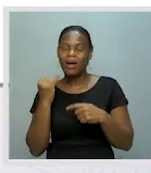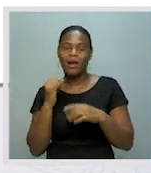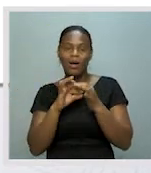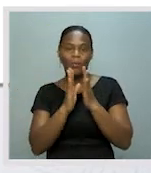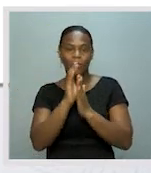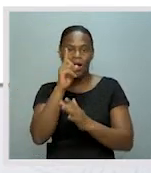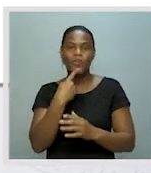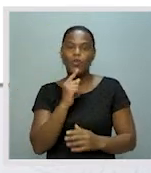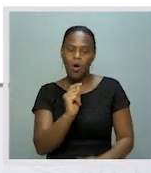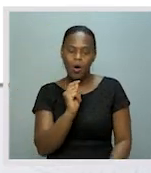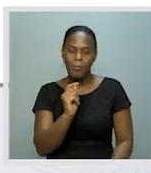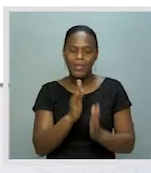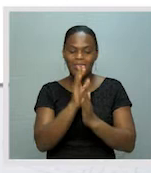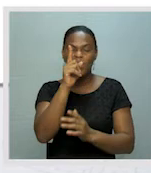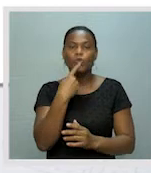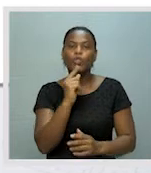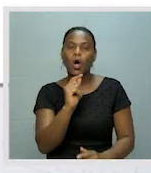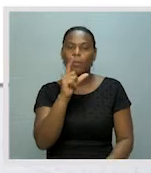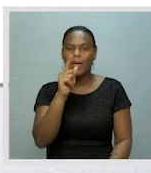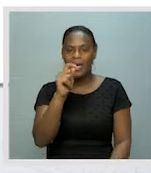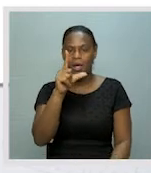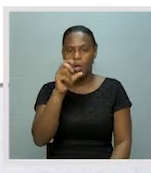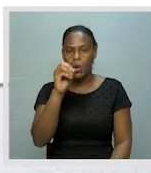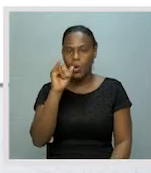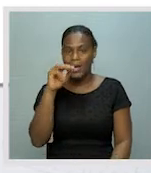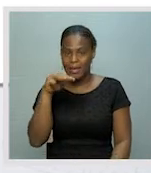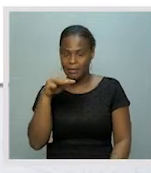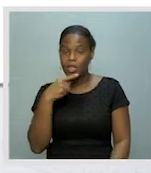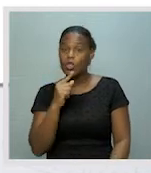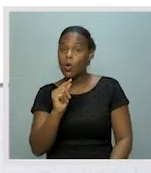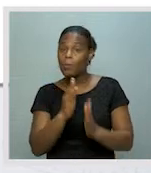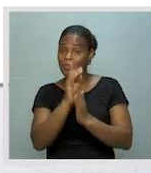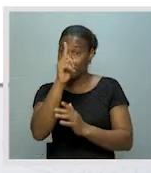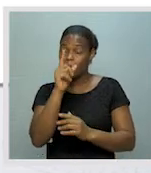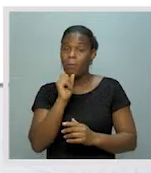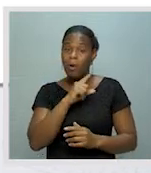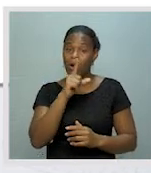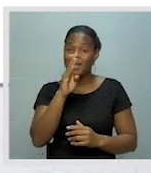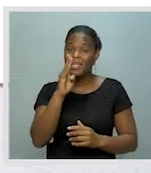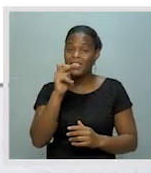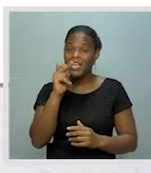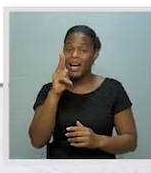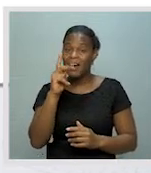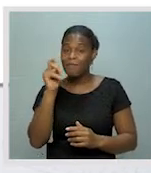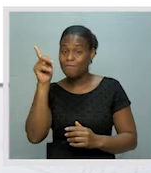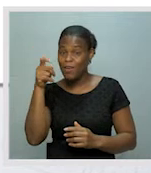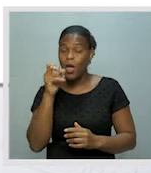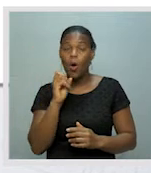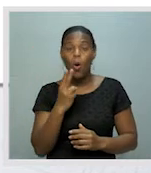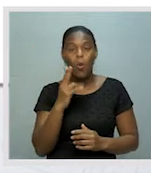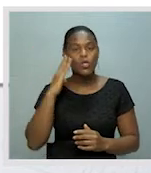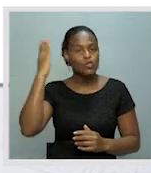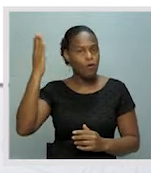chamada de Elohim. Pode ser também Javé ou Jeová.